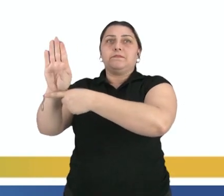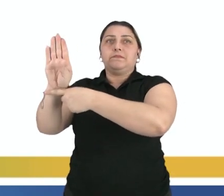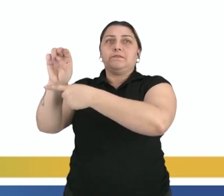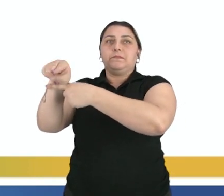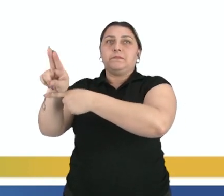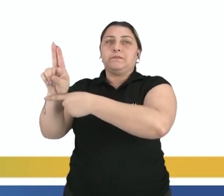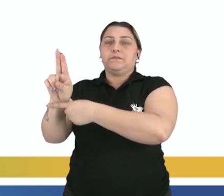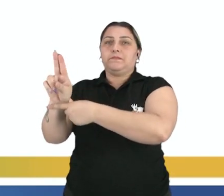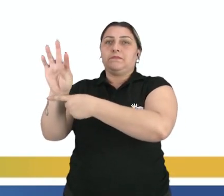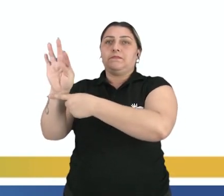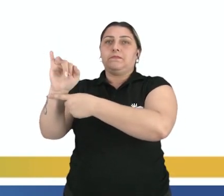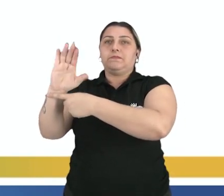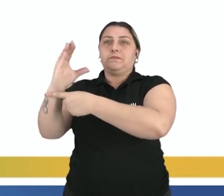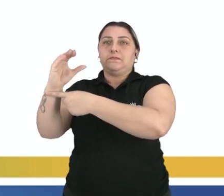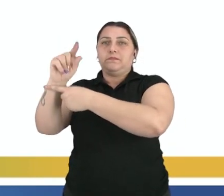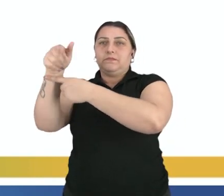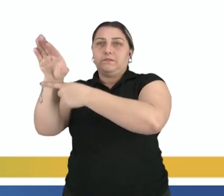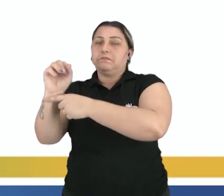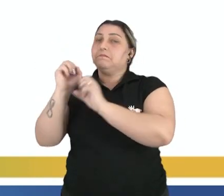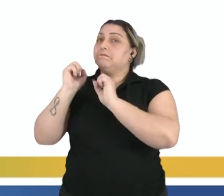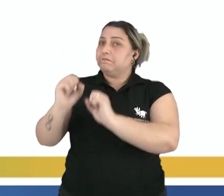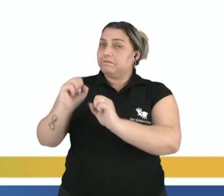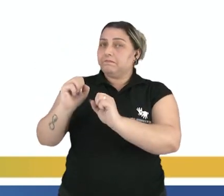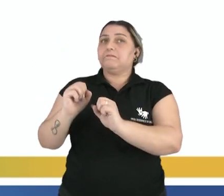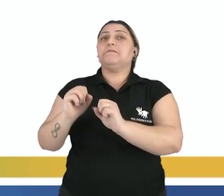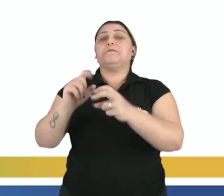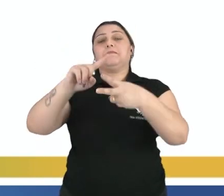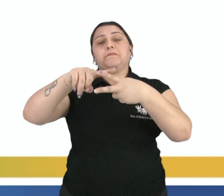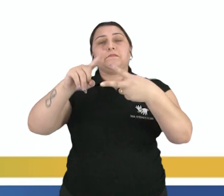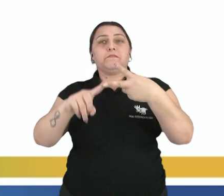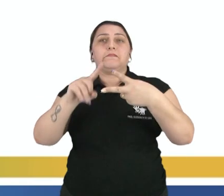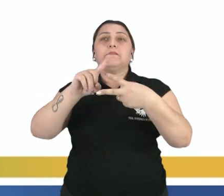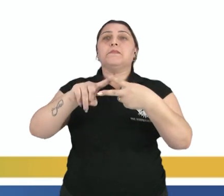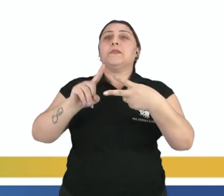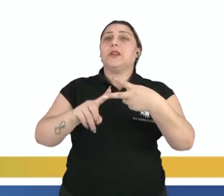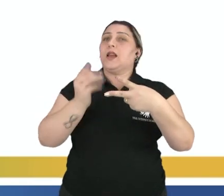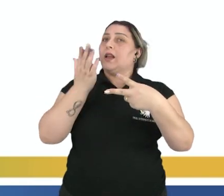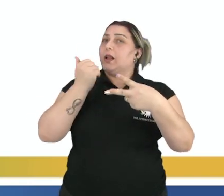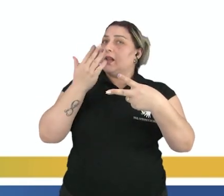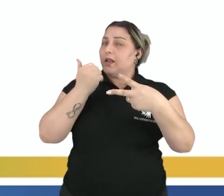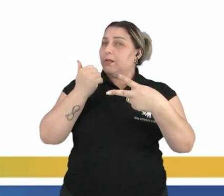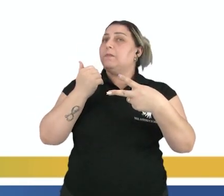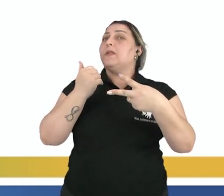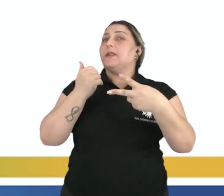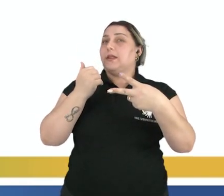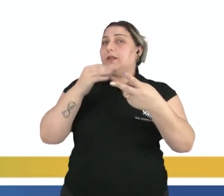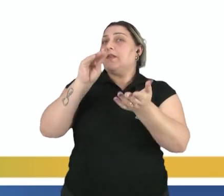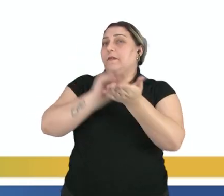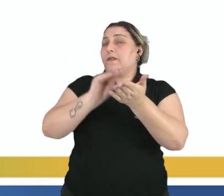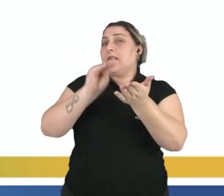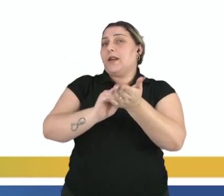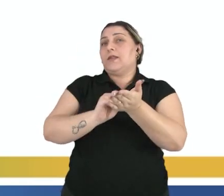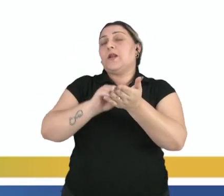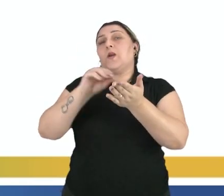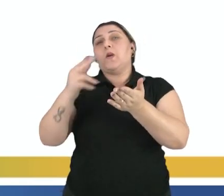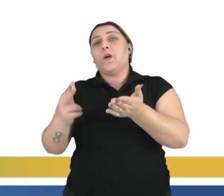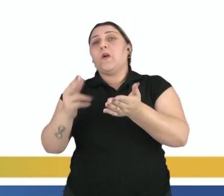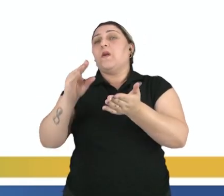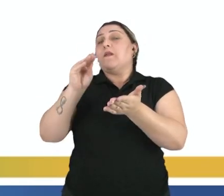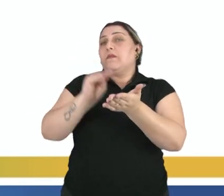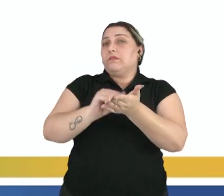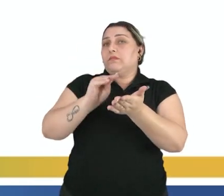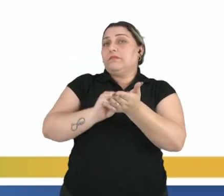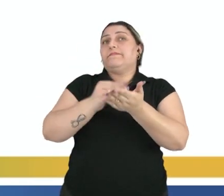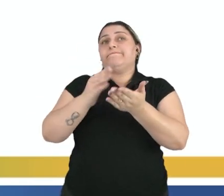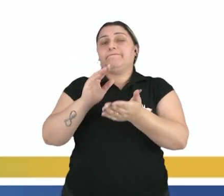B, acertou, né? A subnutrição pode ser causada por dois fatores, a alimentação deficiente ou a falta de